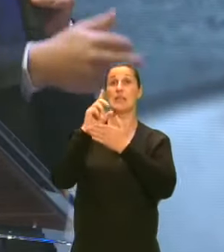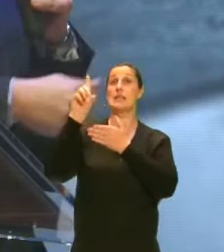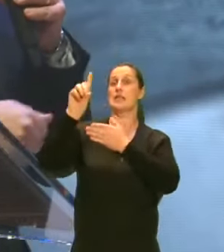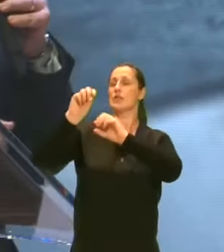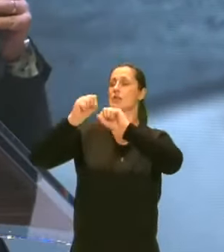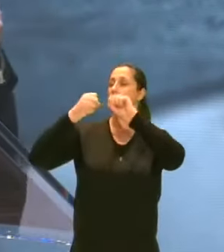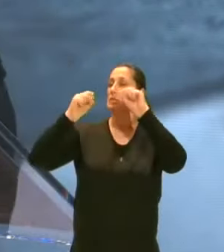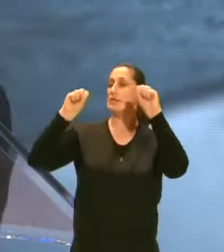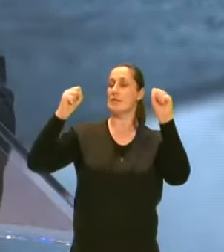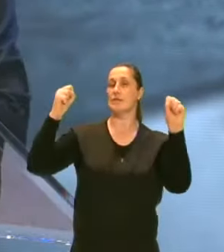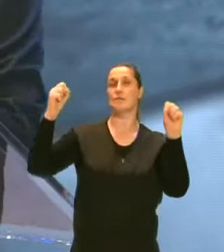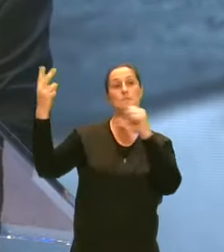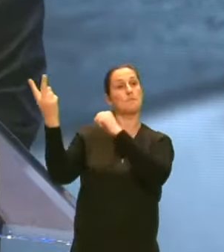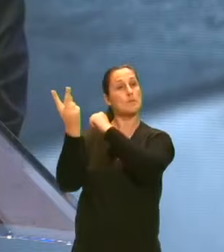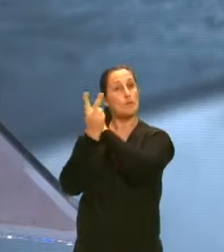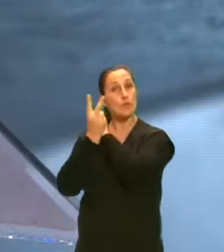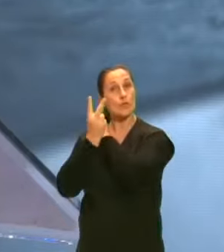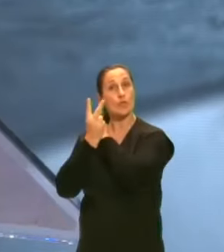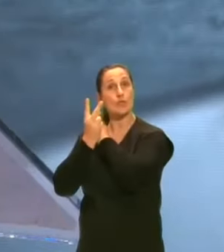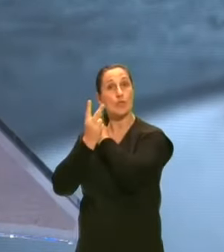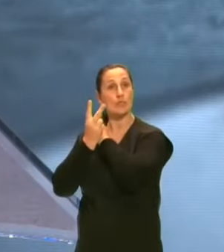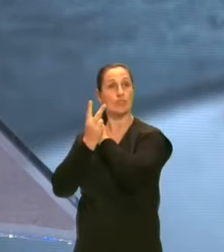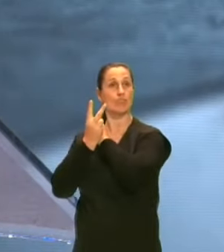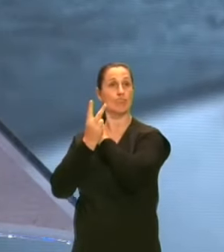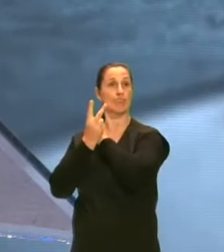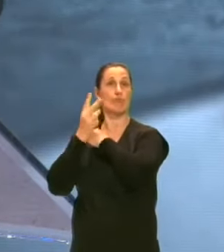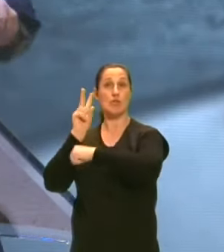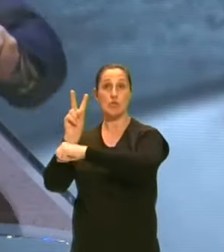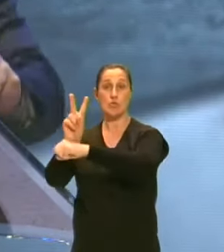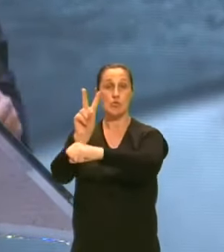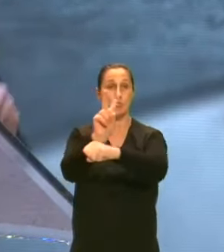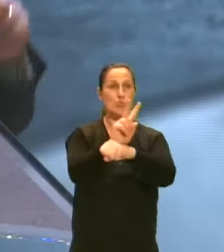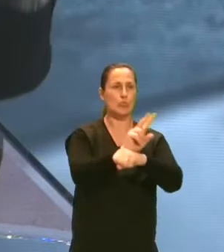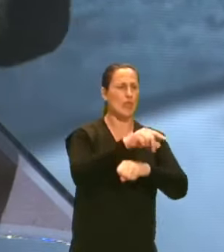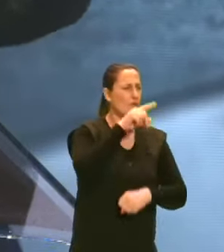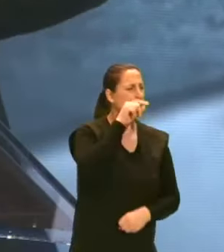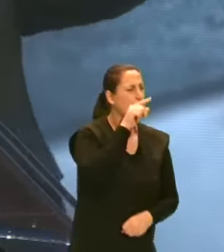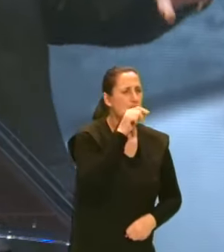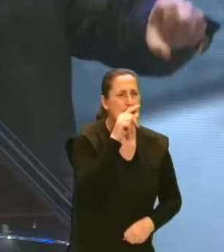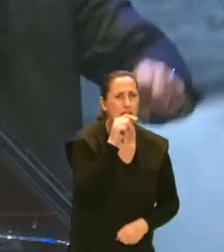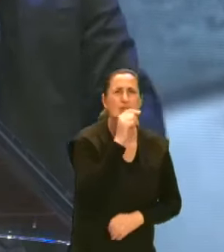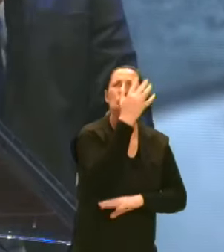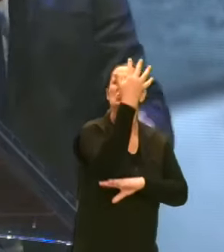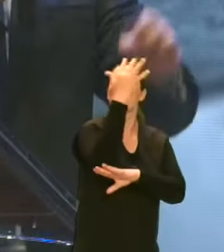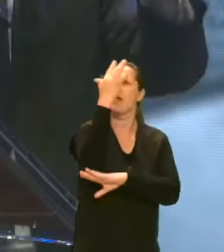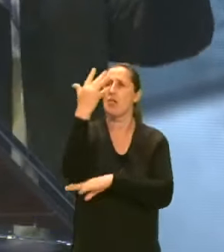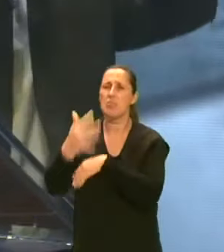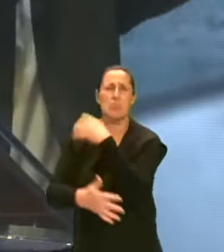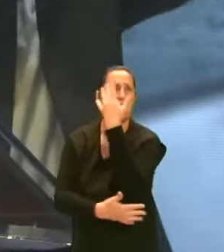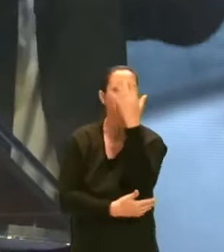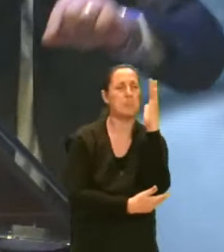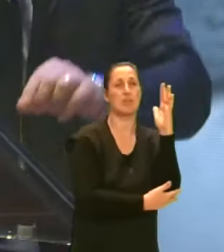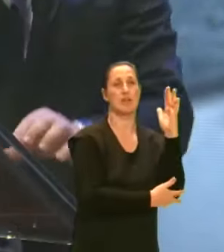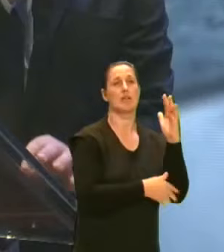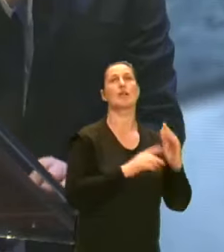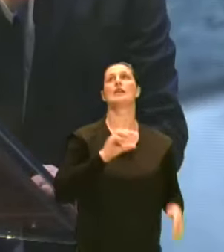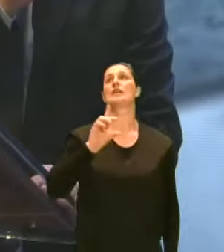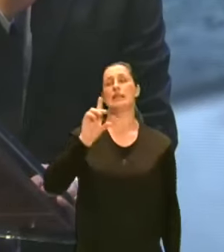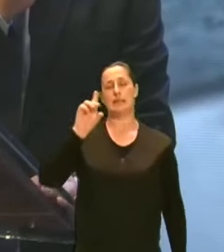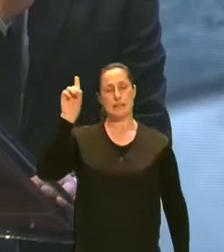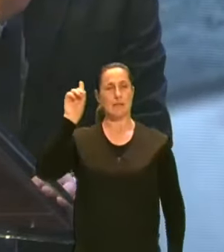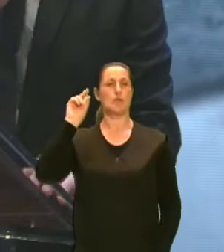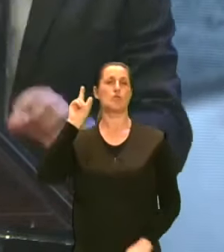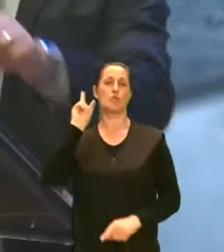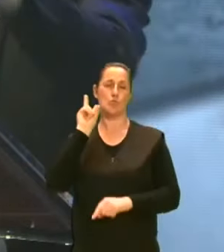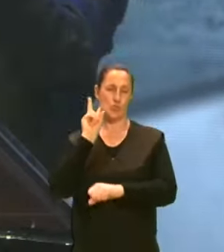de nós, cuida da erva do campo, cuida do passarinho, cuida da cerejeira, Deus há de cuidar de